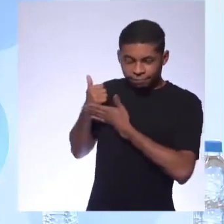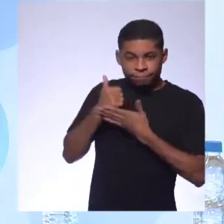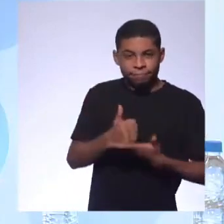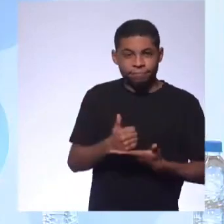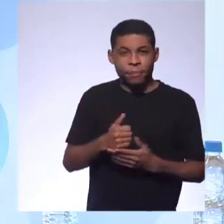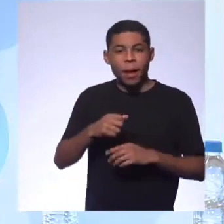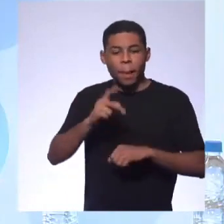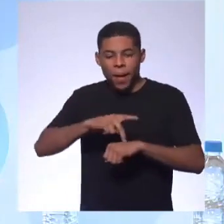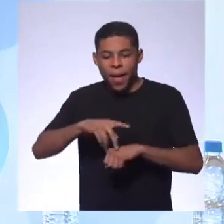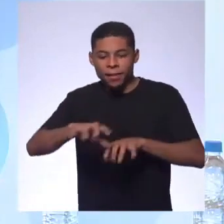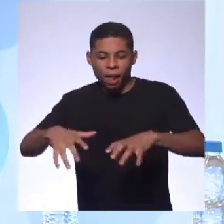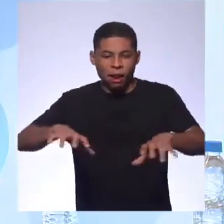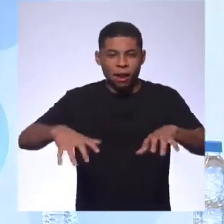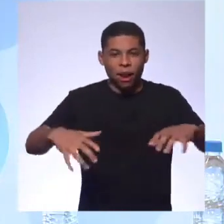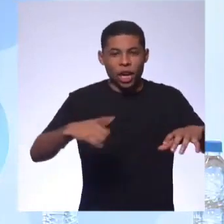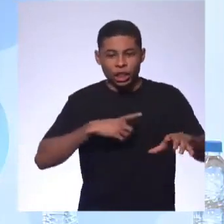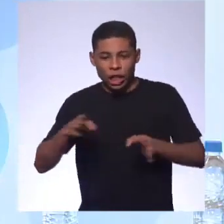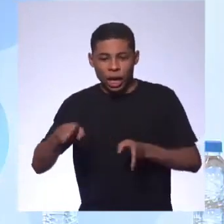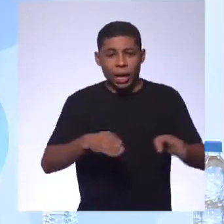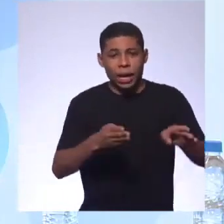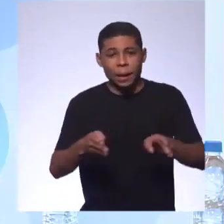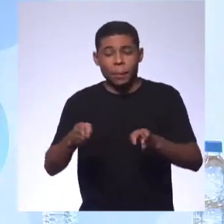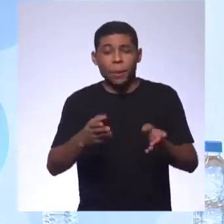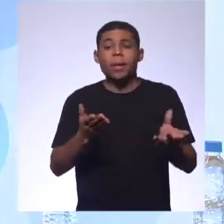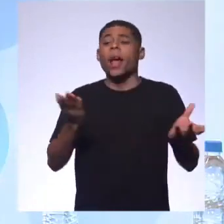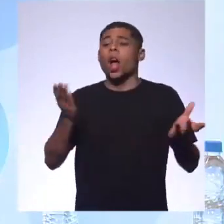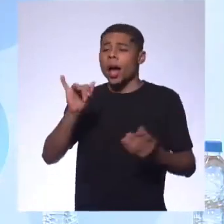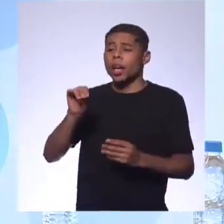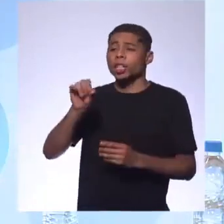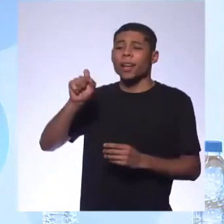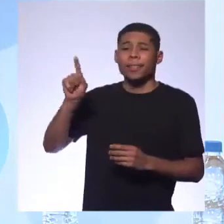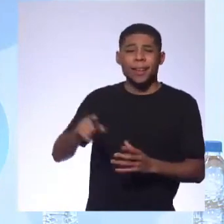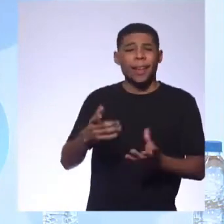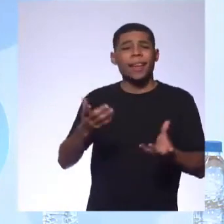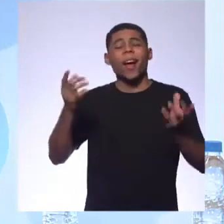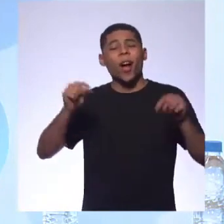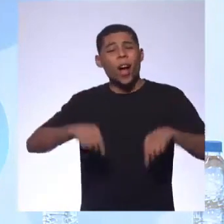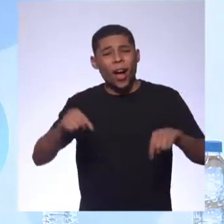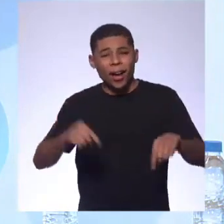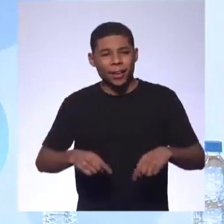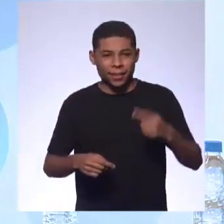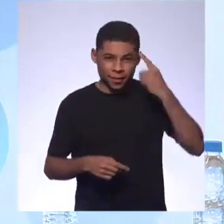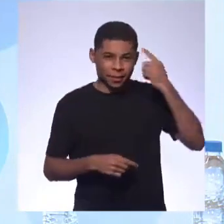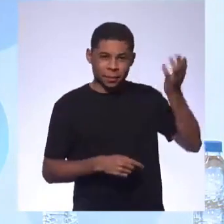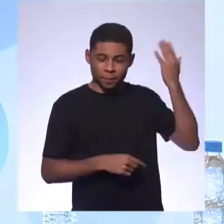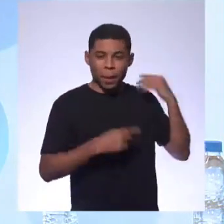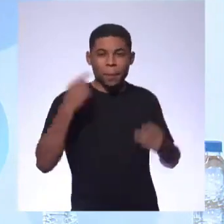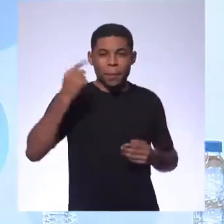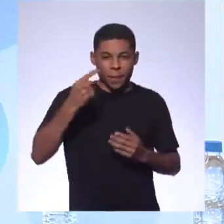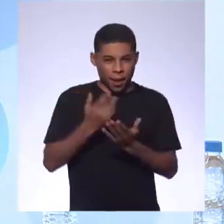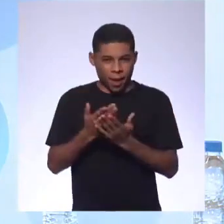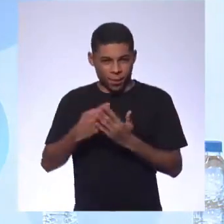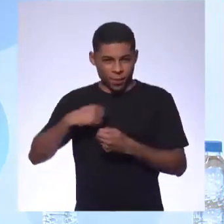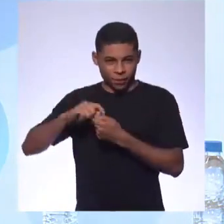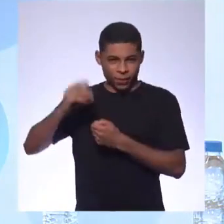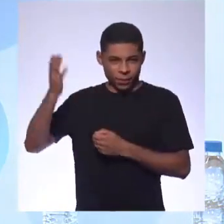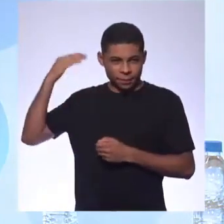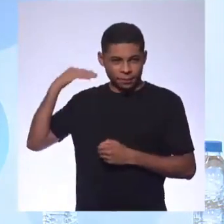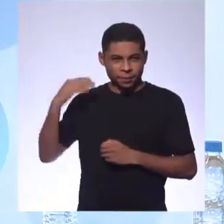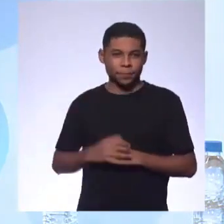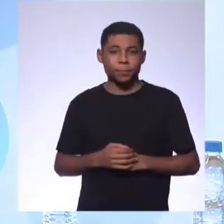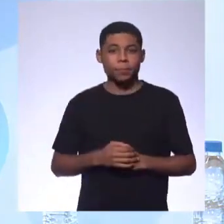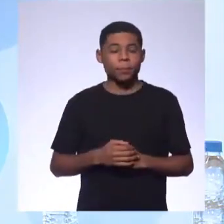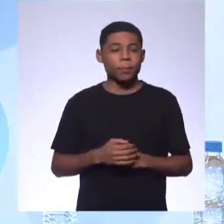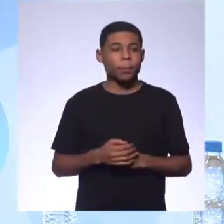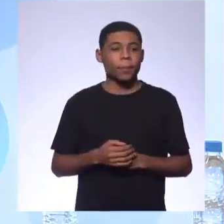no caminho. E agora, José, né? A escola, até a primeira aula que eu fiz, a aula